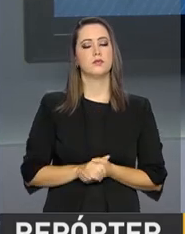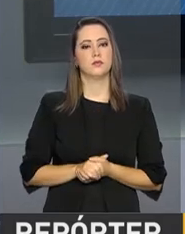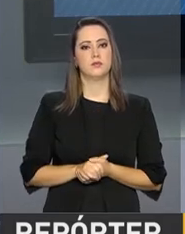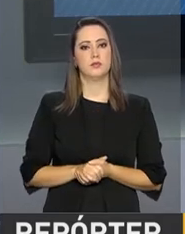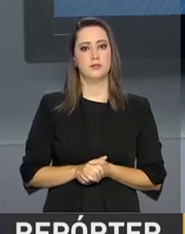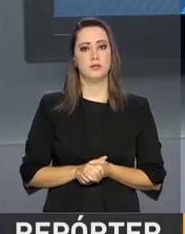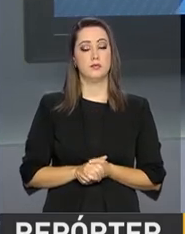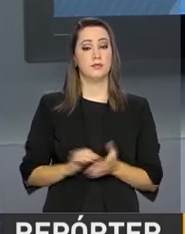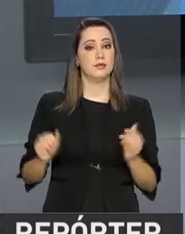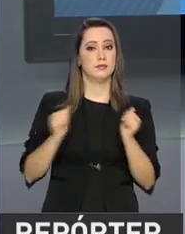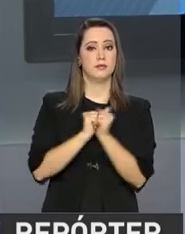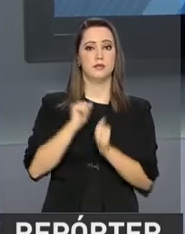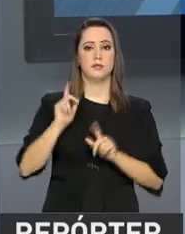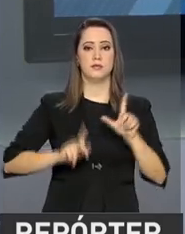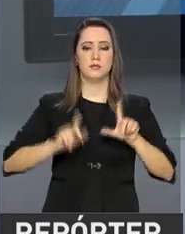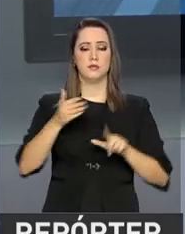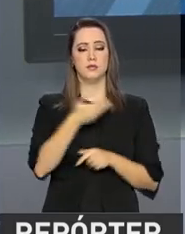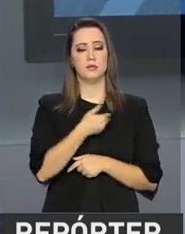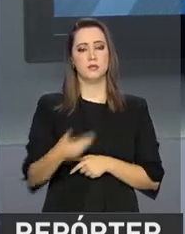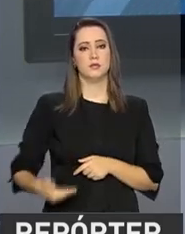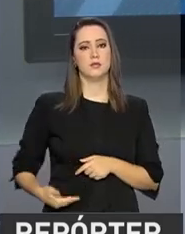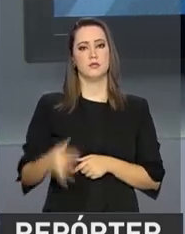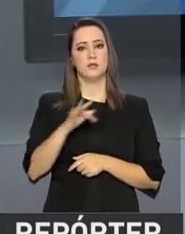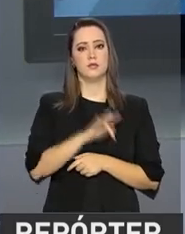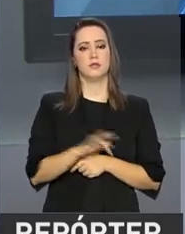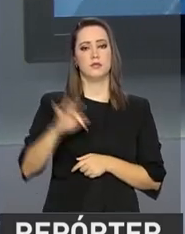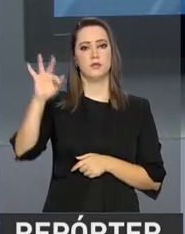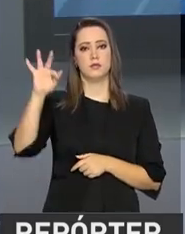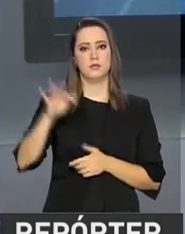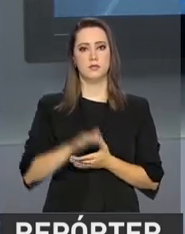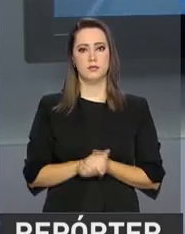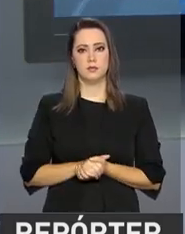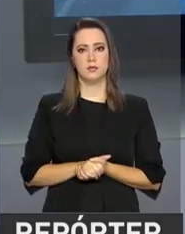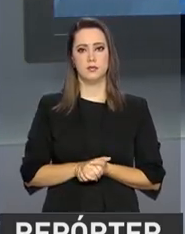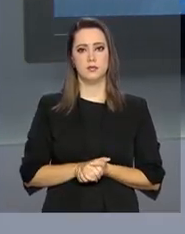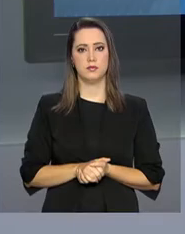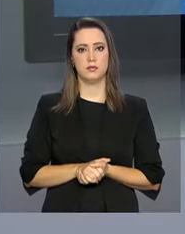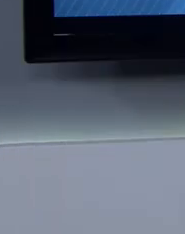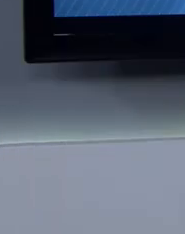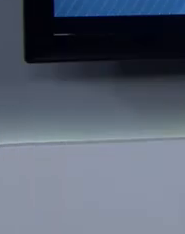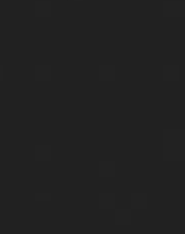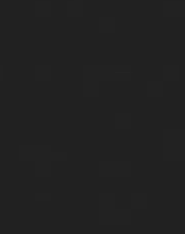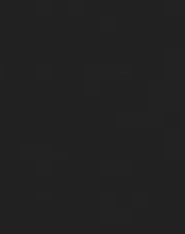internet continue com a gente na nbr a tv do governo federal